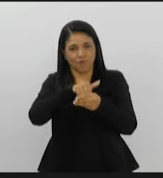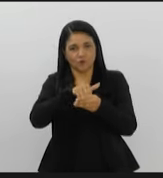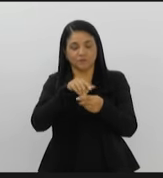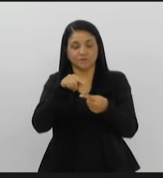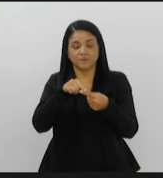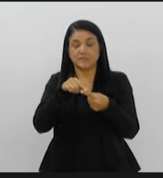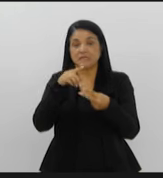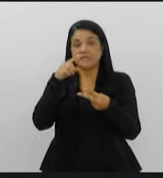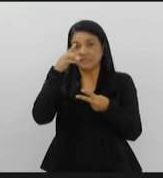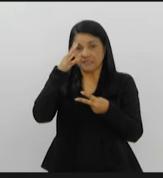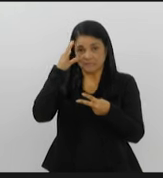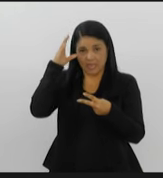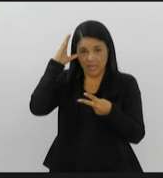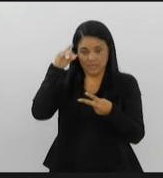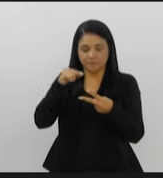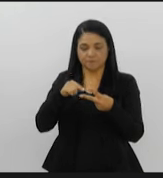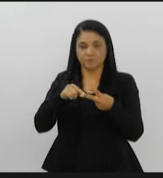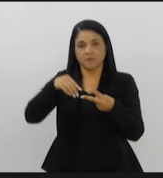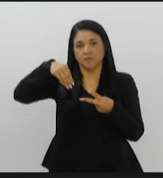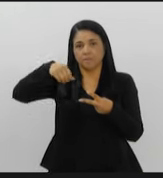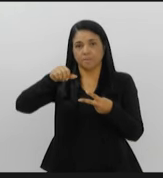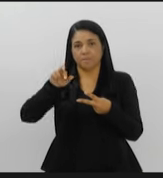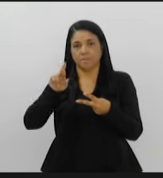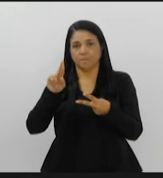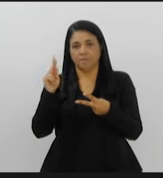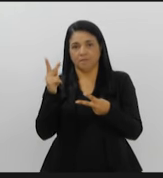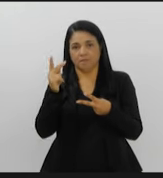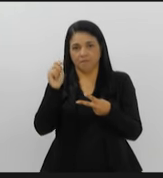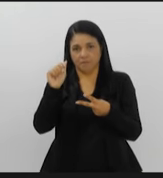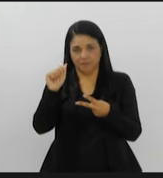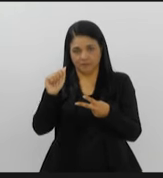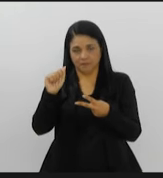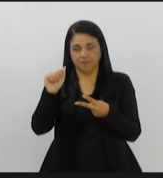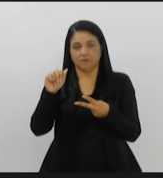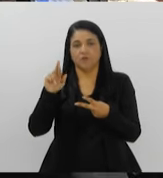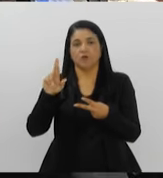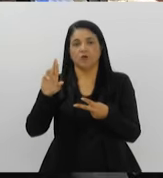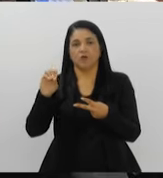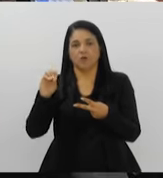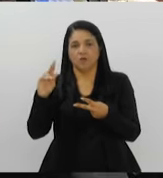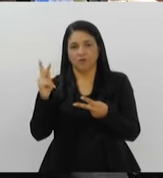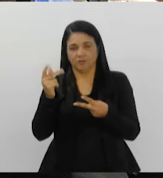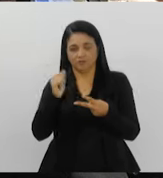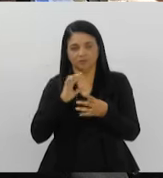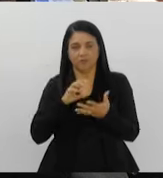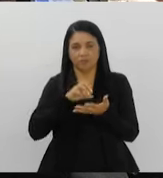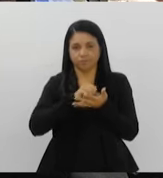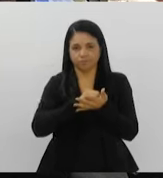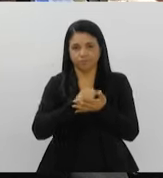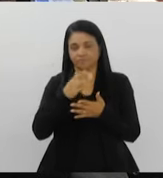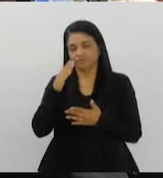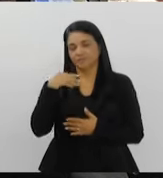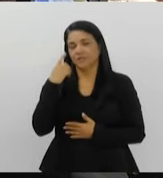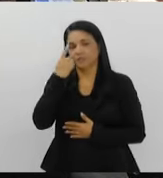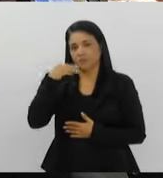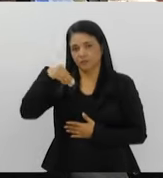Célia Jordão e Marta Rocha. Célia Jordão e Marta Rocha. Está consignado, vai deputado ser. Muni. Muito